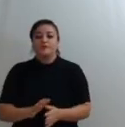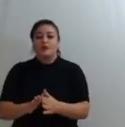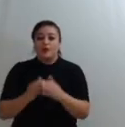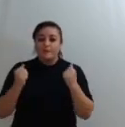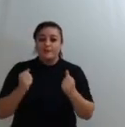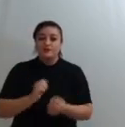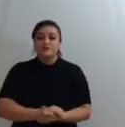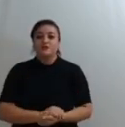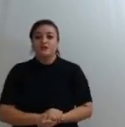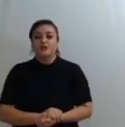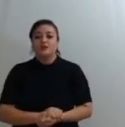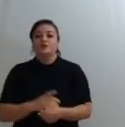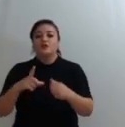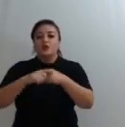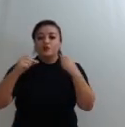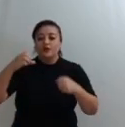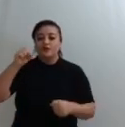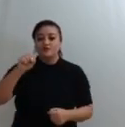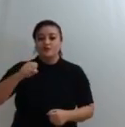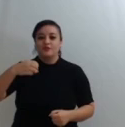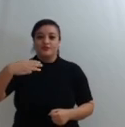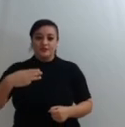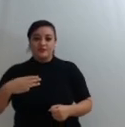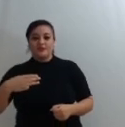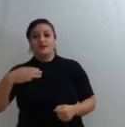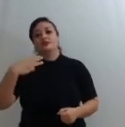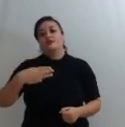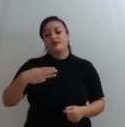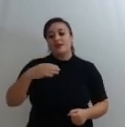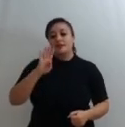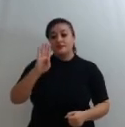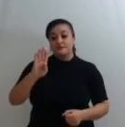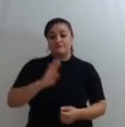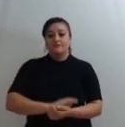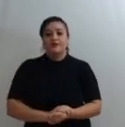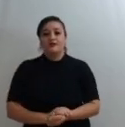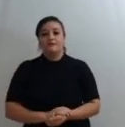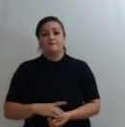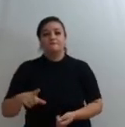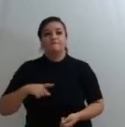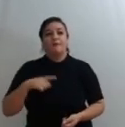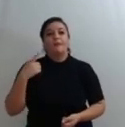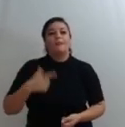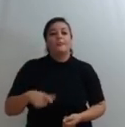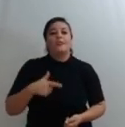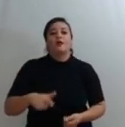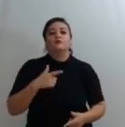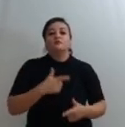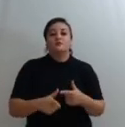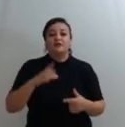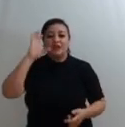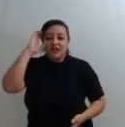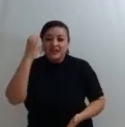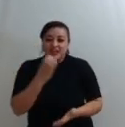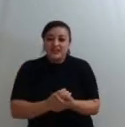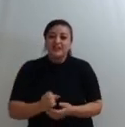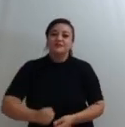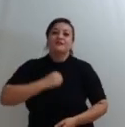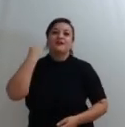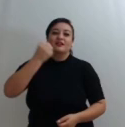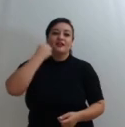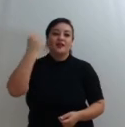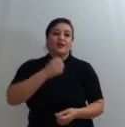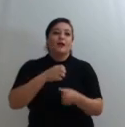no artigo 83.3b do Código Penal, consistente em um agente não ter cometido falta grave nos últimos 12 meses, poderá